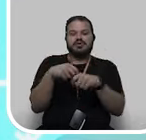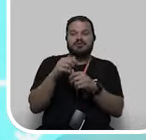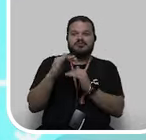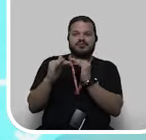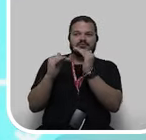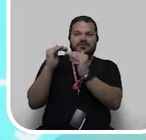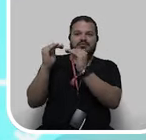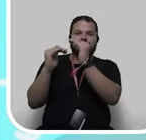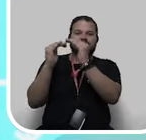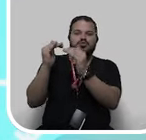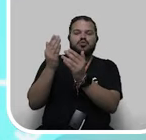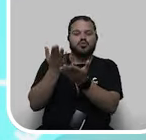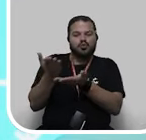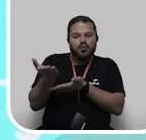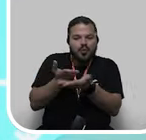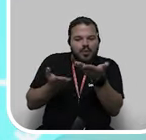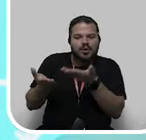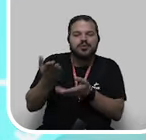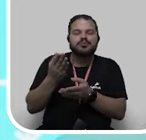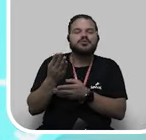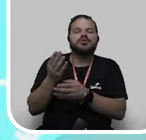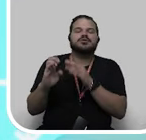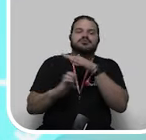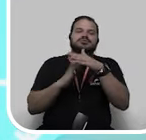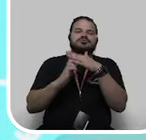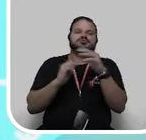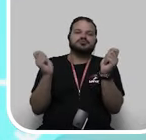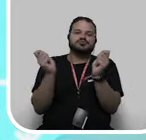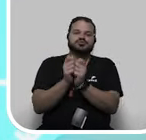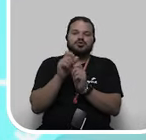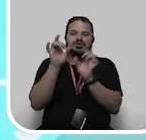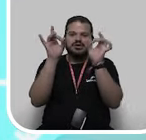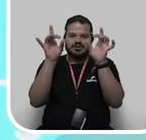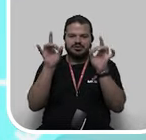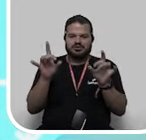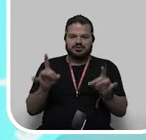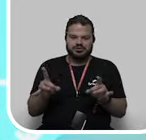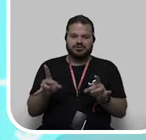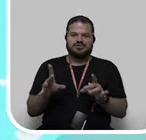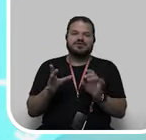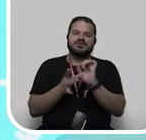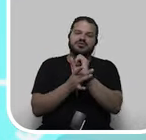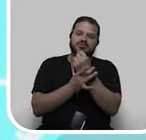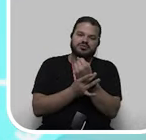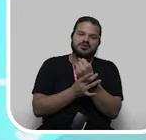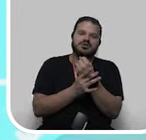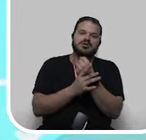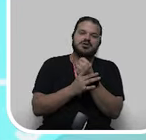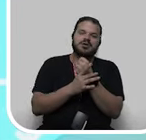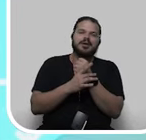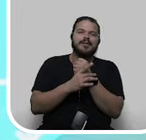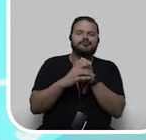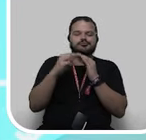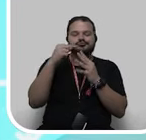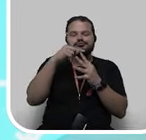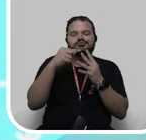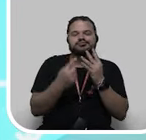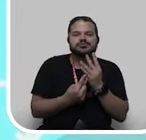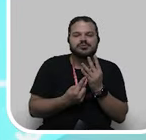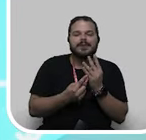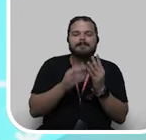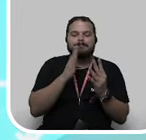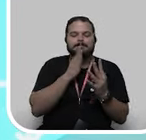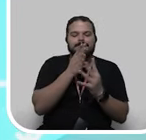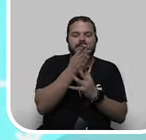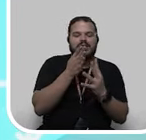sofisticadas, colabora com empresas para entender as suas necessidades exclusivas de segurança e projetar soluções personalizadas que atendam às